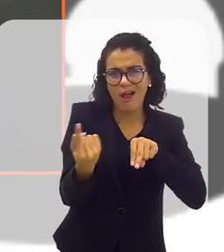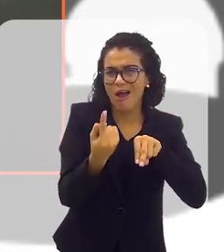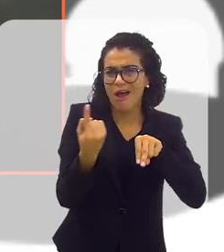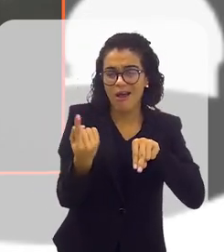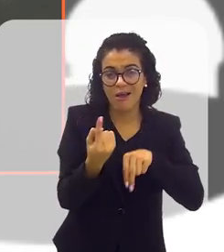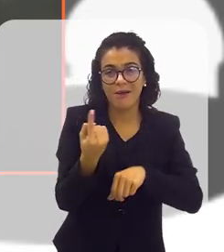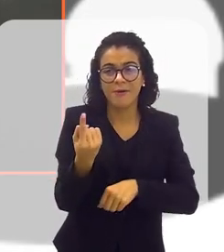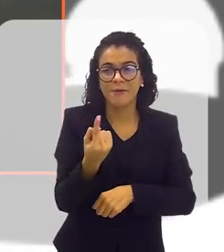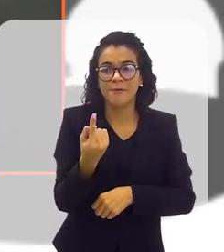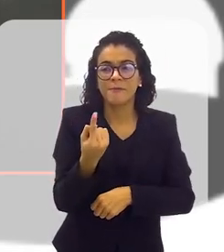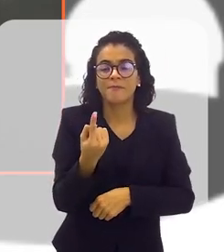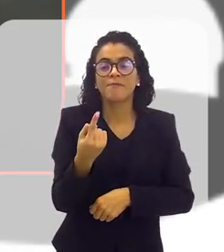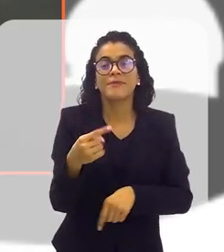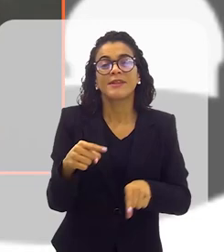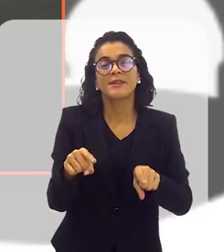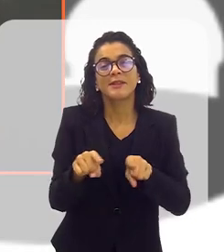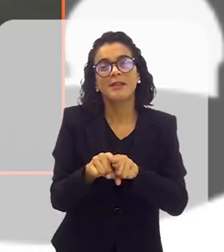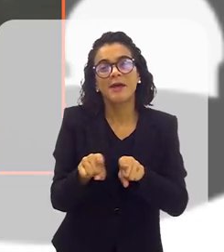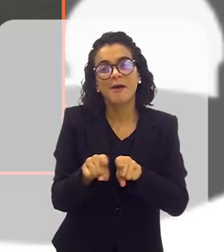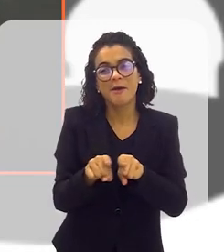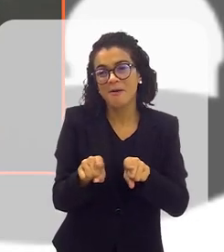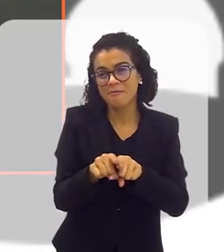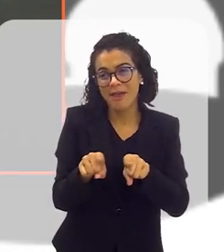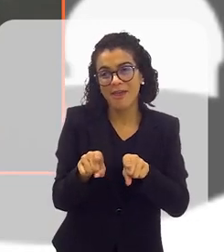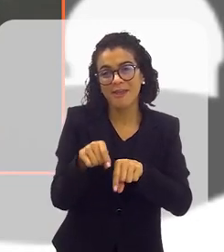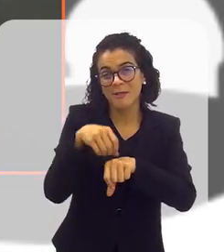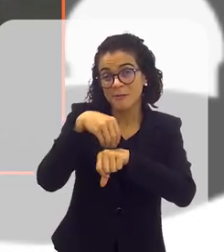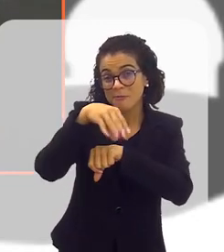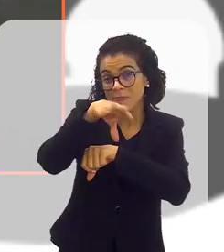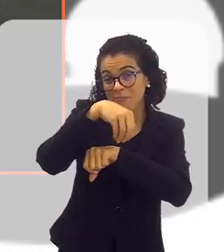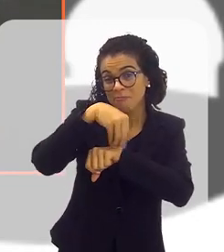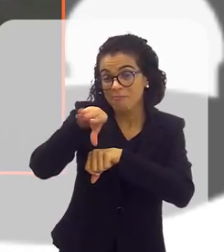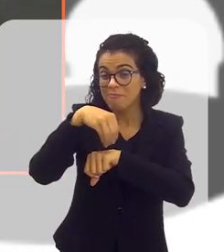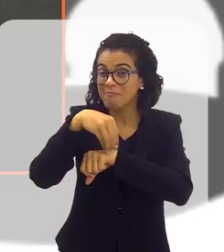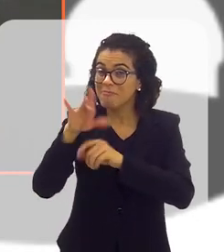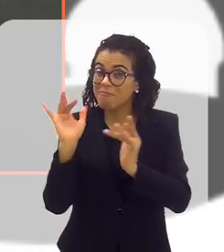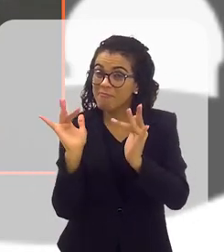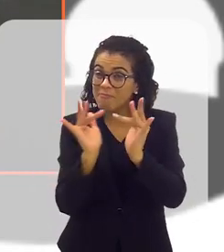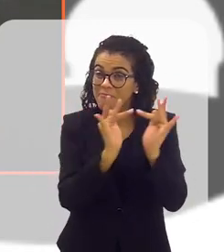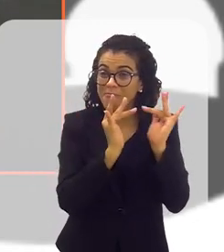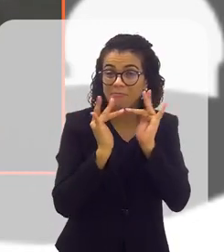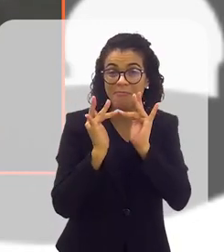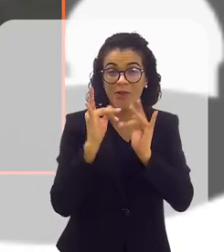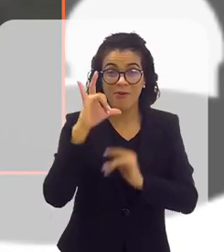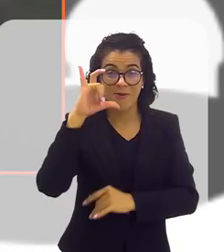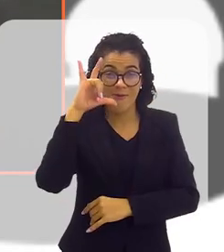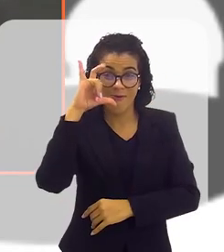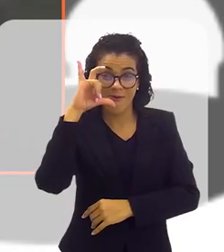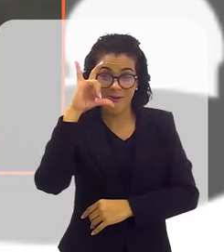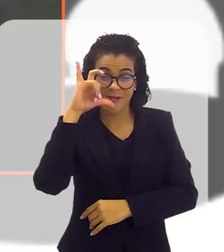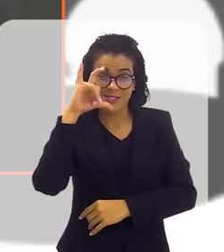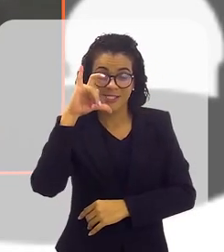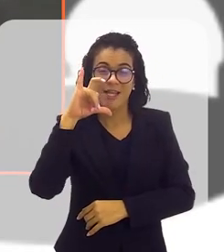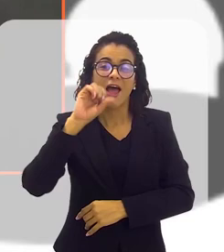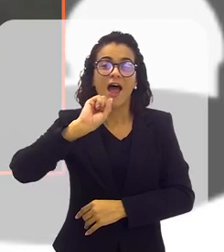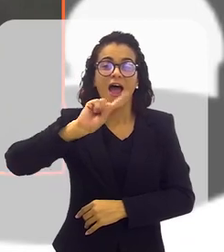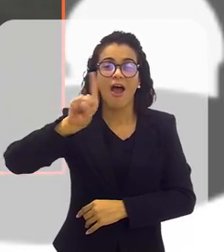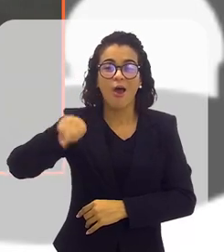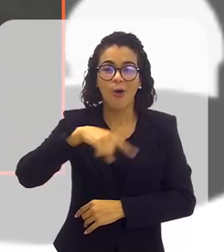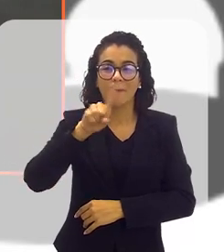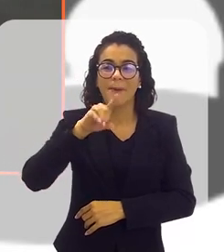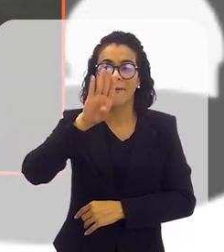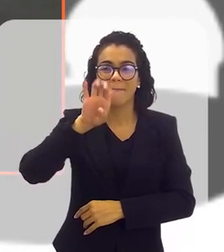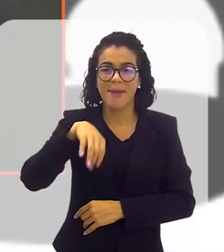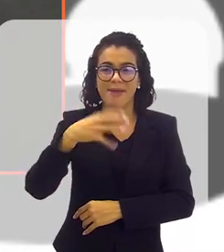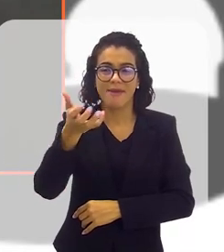nenhuma mulher está sozinha. E deixar os nossos meios de comunicação, né? O Instagram, o arroba